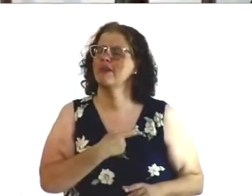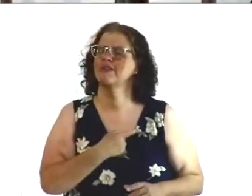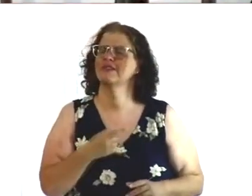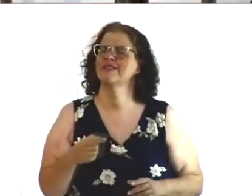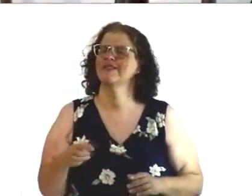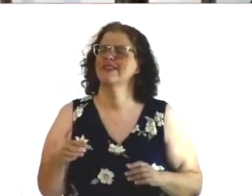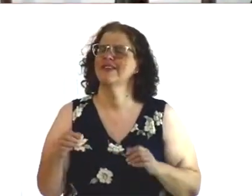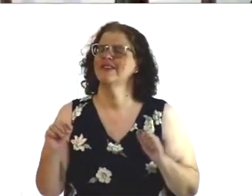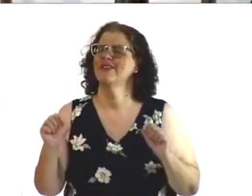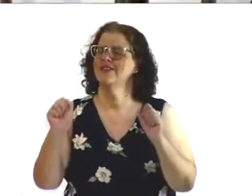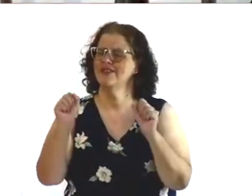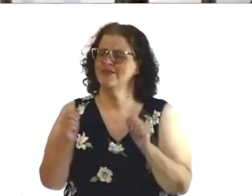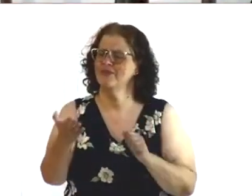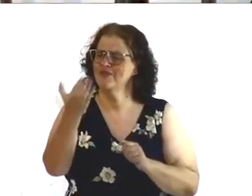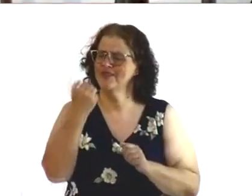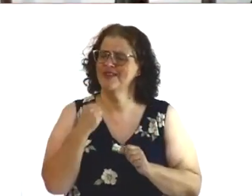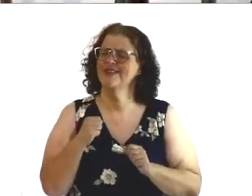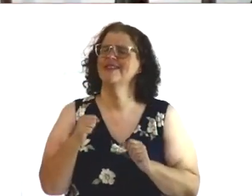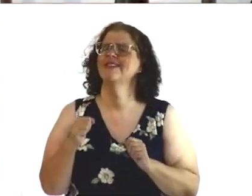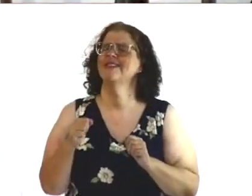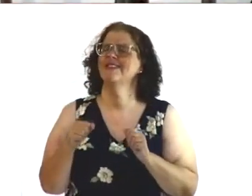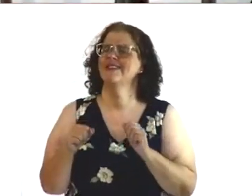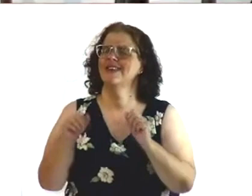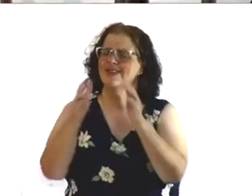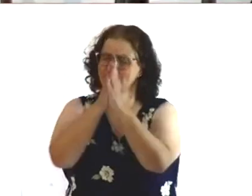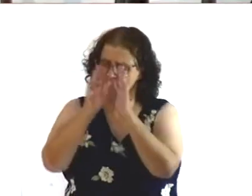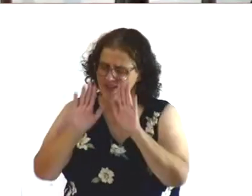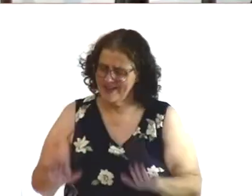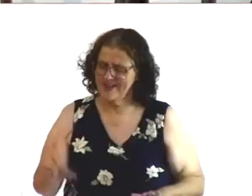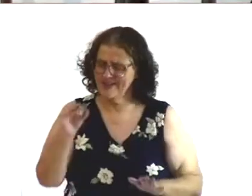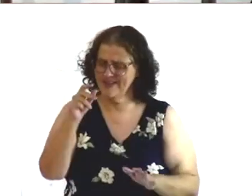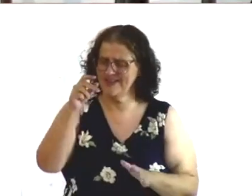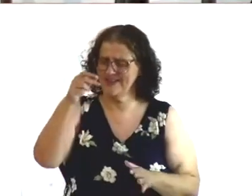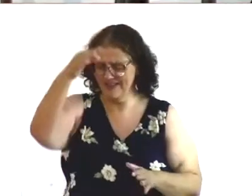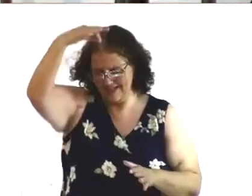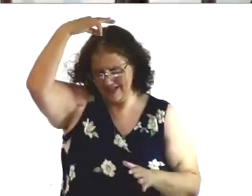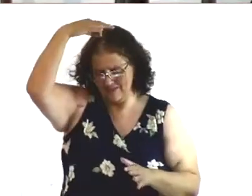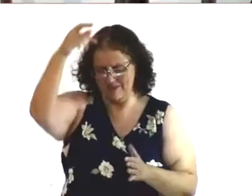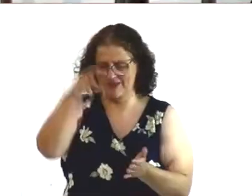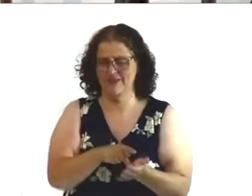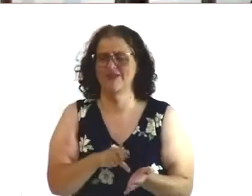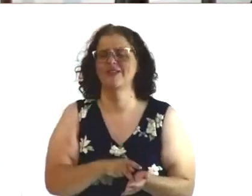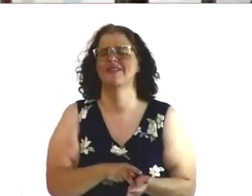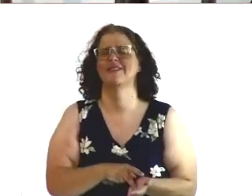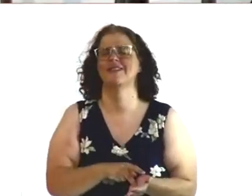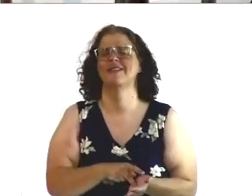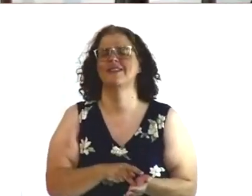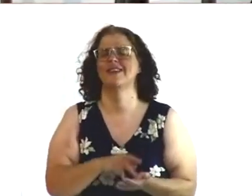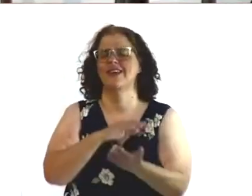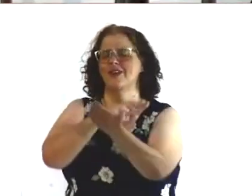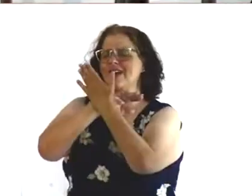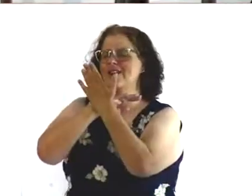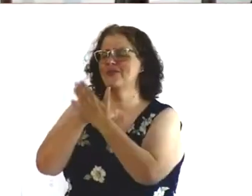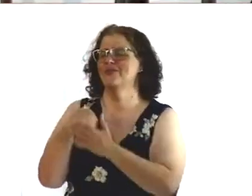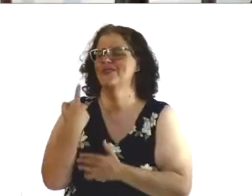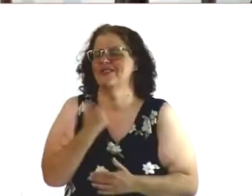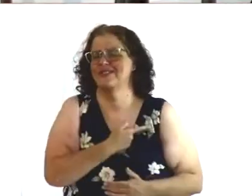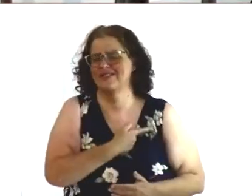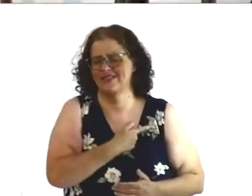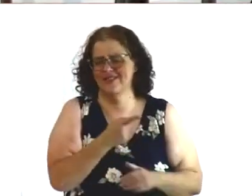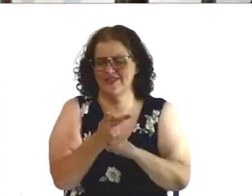toda a eternidade. Muito obrigado por esse tempo, que nos ajuda a refletir sobre coisas importantes. Ajuda-nos, Senhor, a